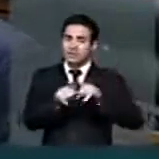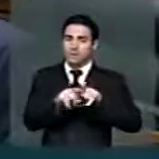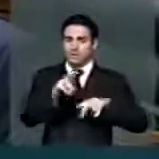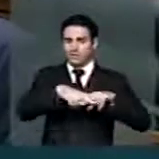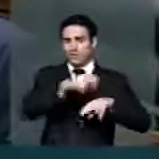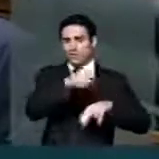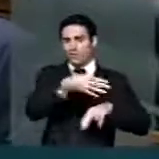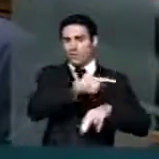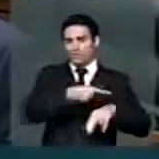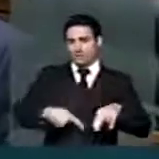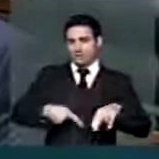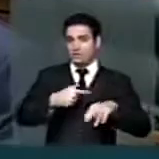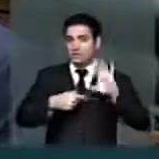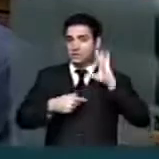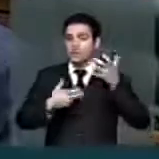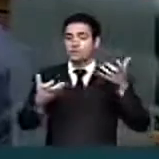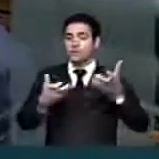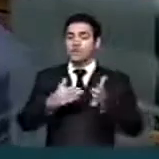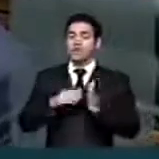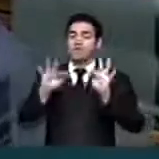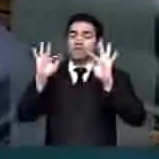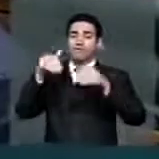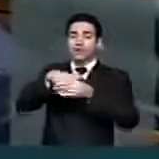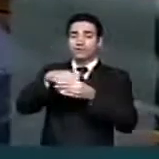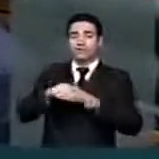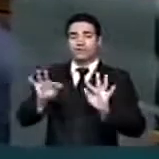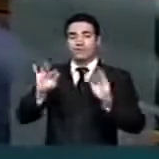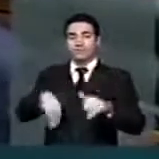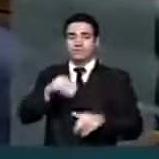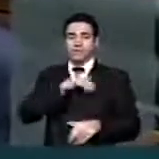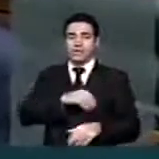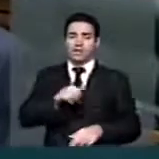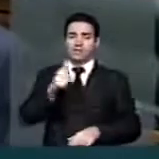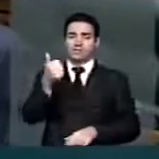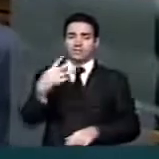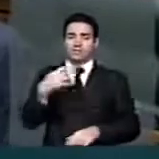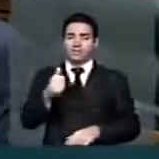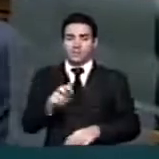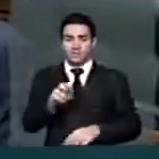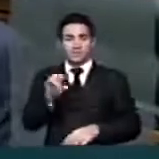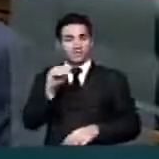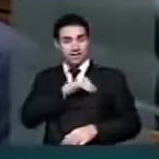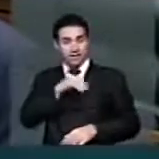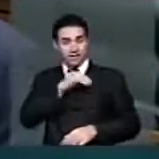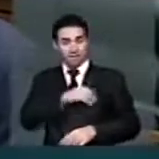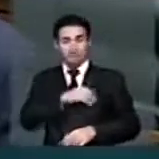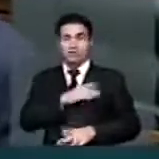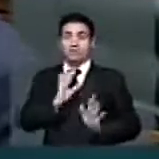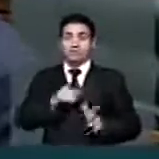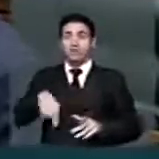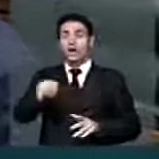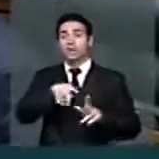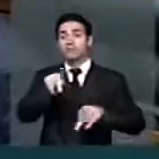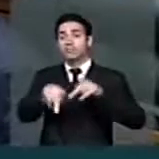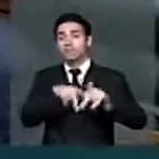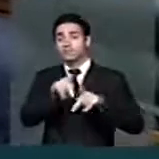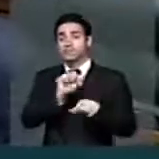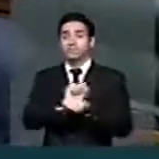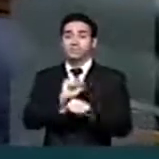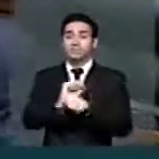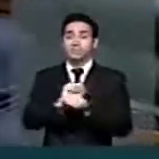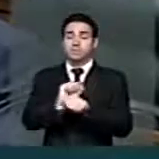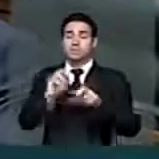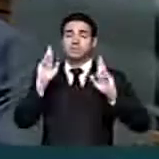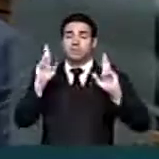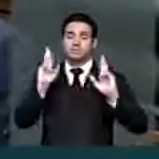presidente em votar o fim do 14º, 15º salário, esperado pela população do nosso